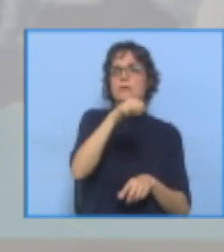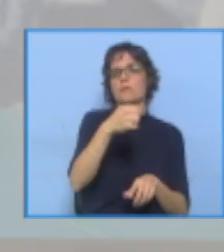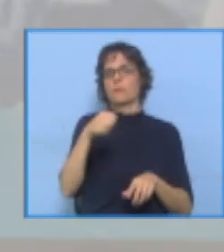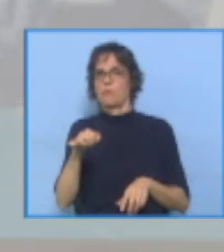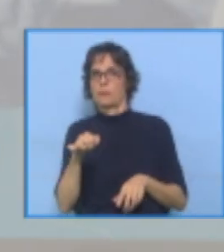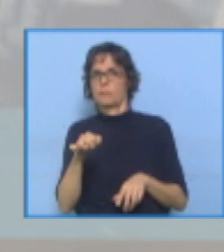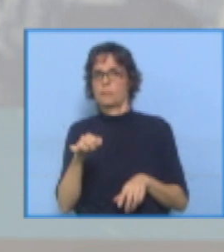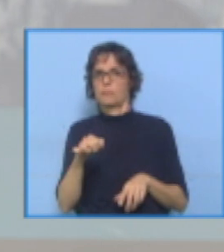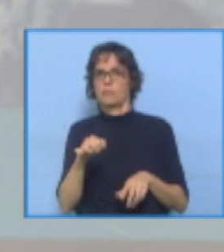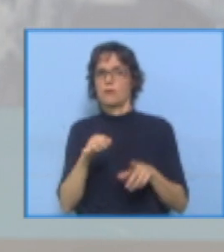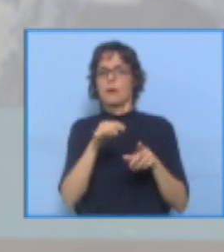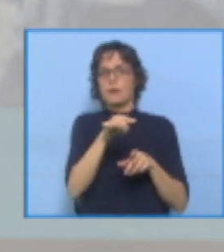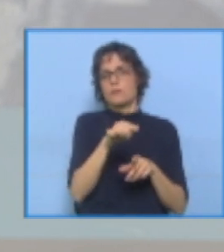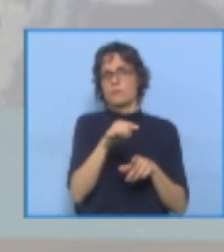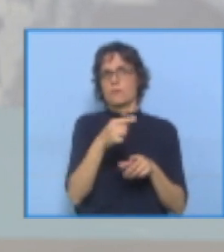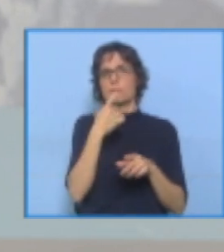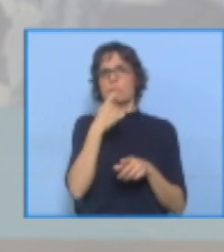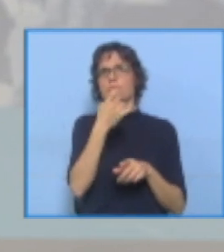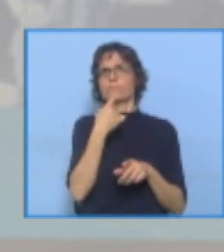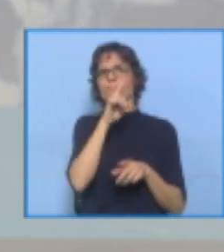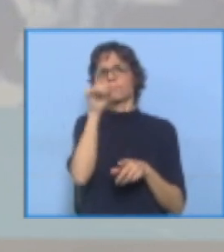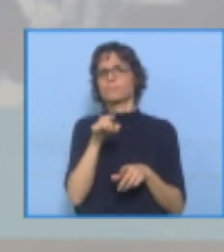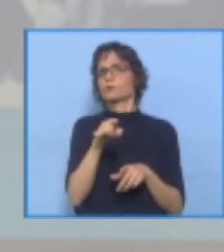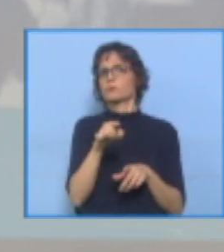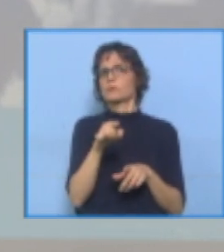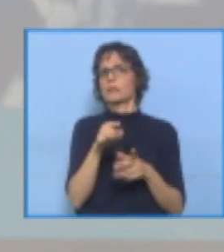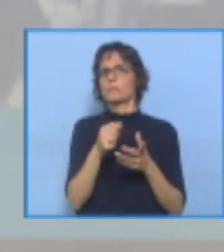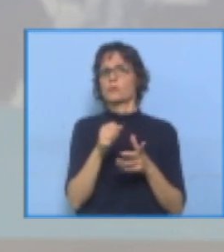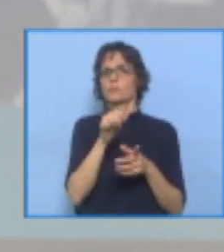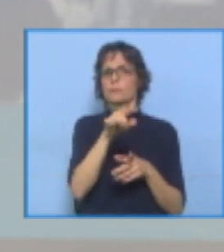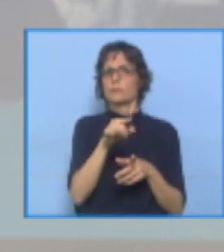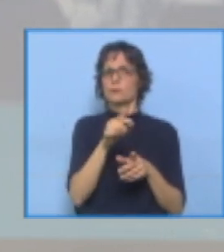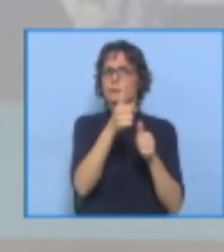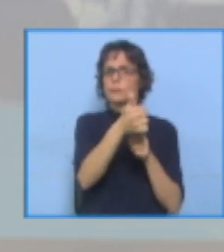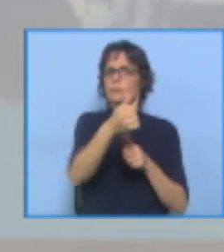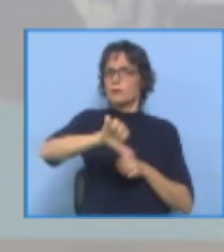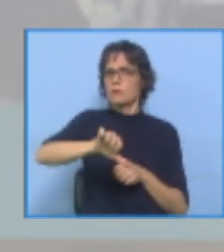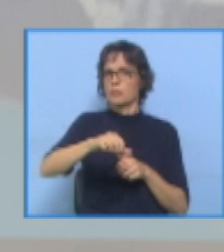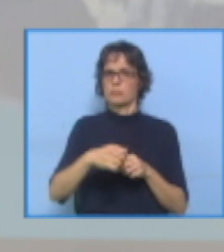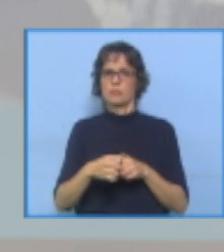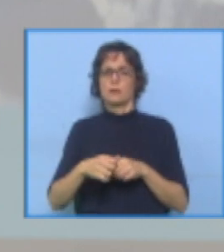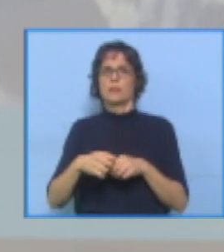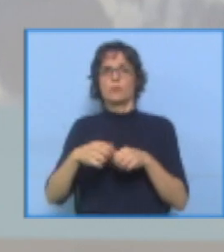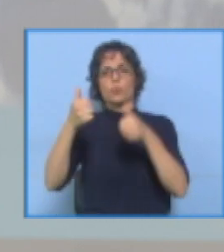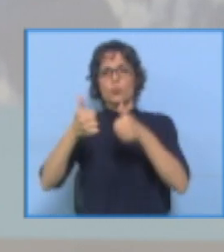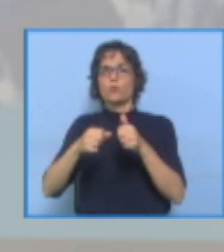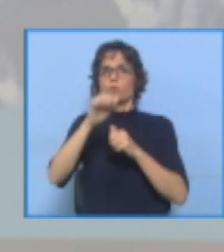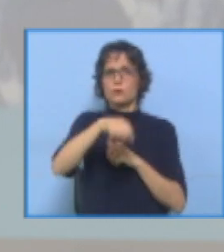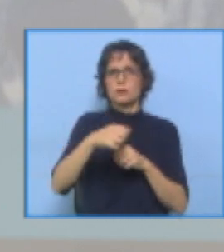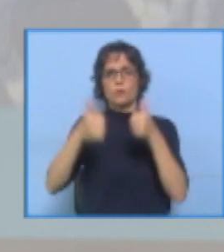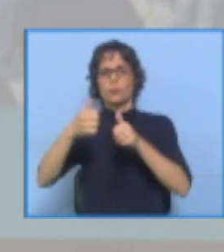privilegiou, não privilegiou. Foi por mérito, não foi por mérito. Houve concurso, não houve